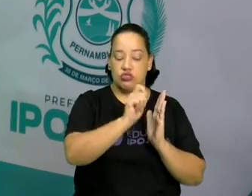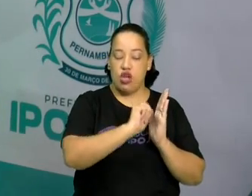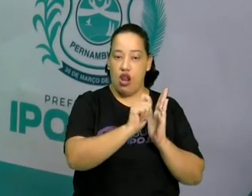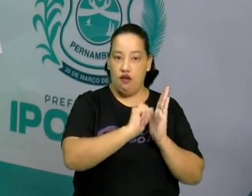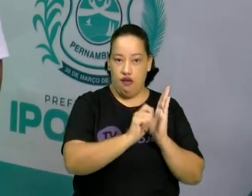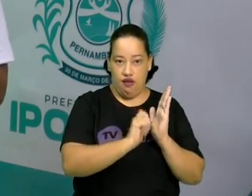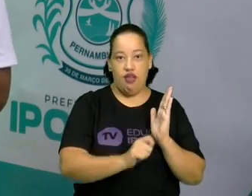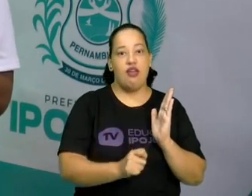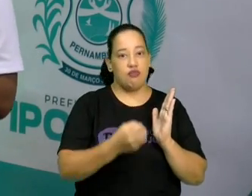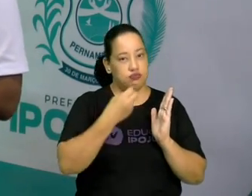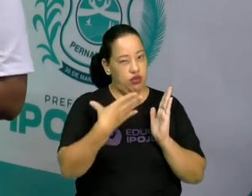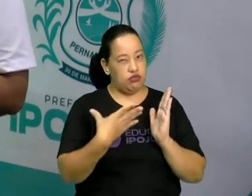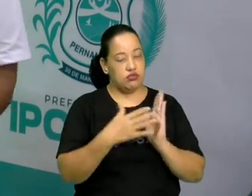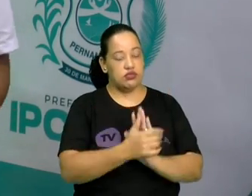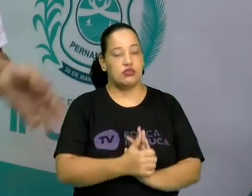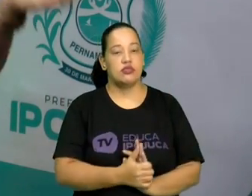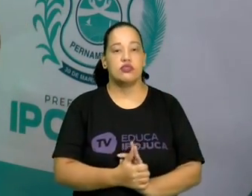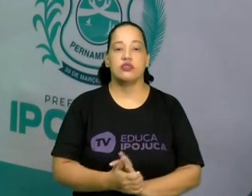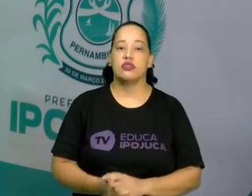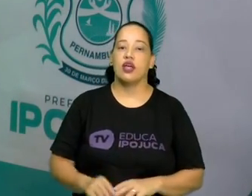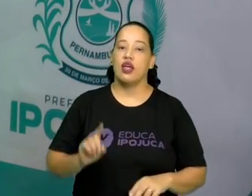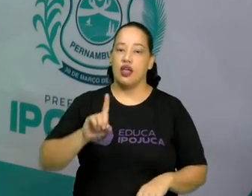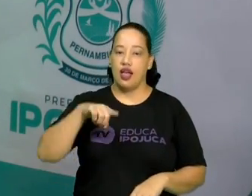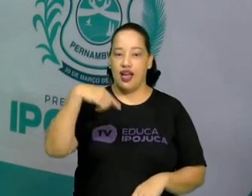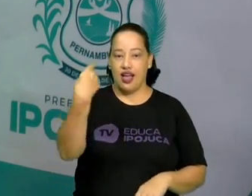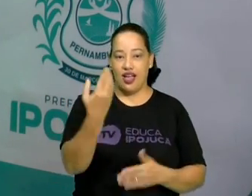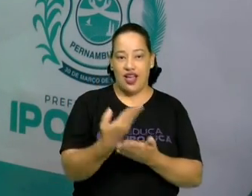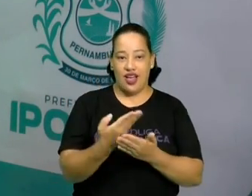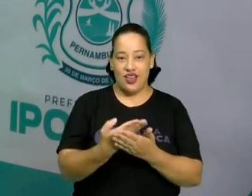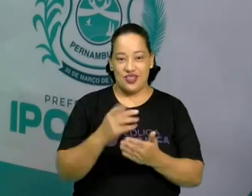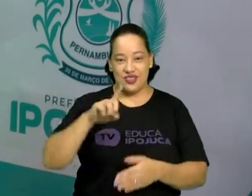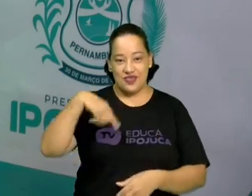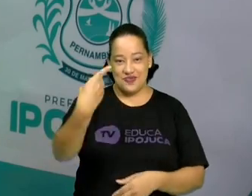bem registrado lá. Até a próxima